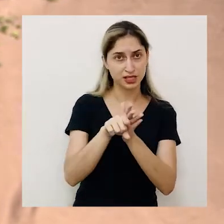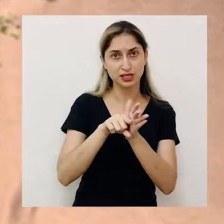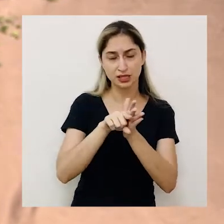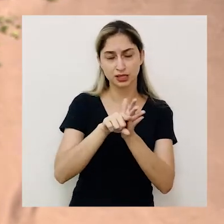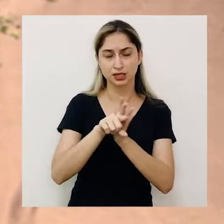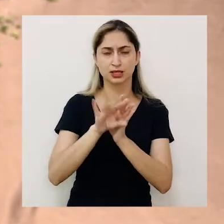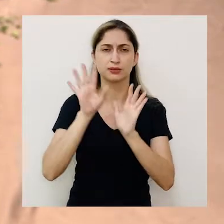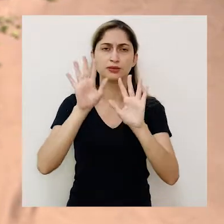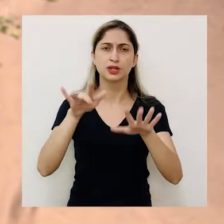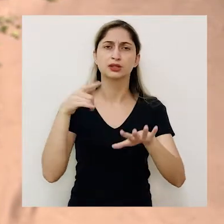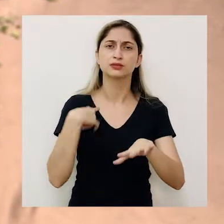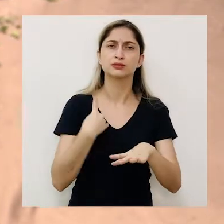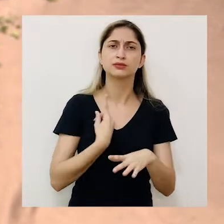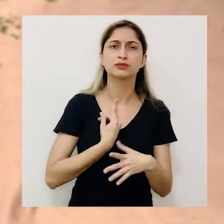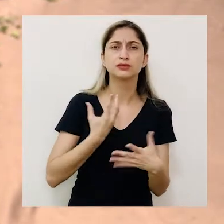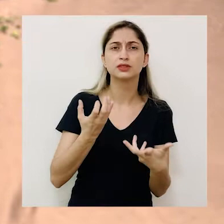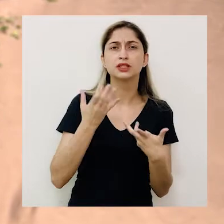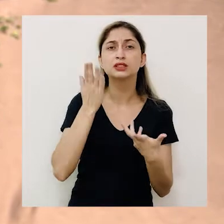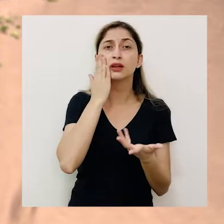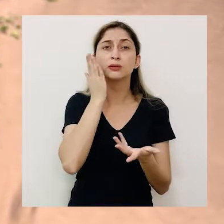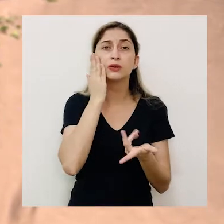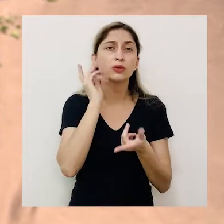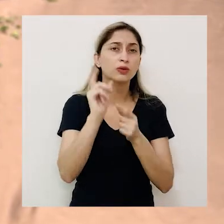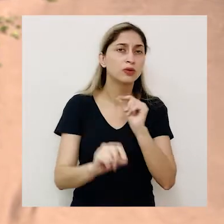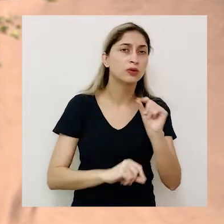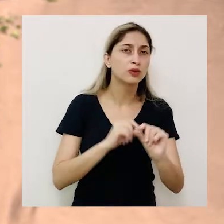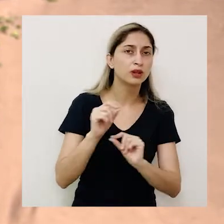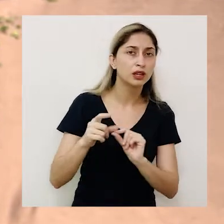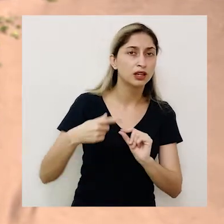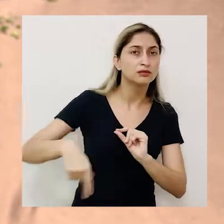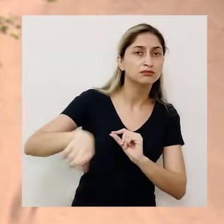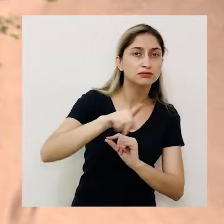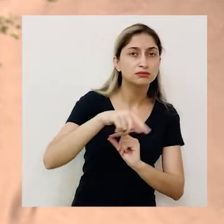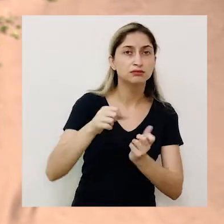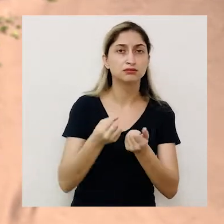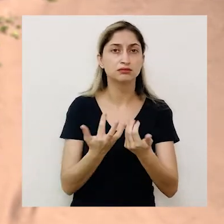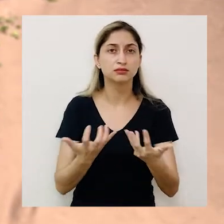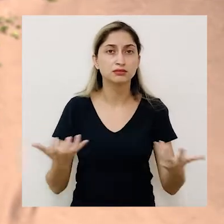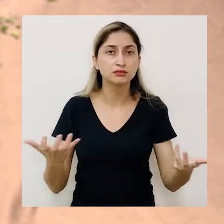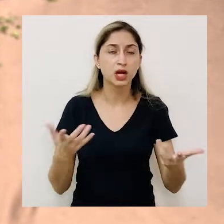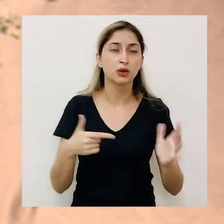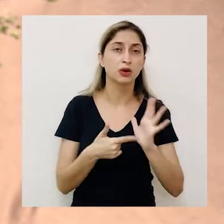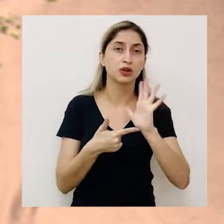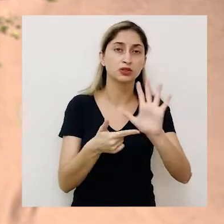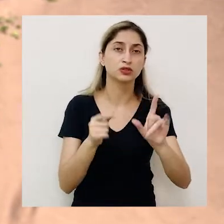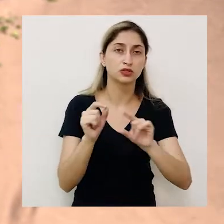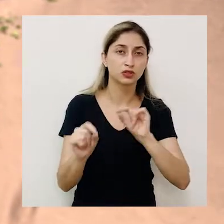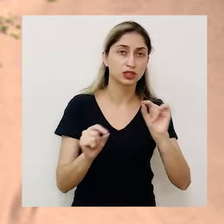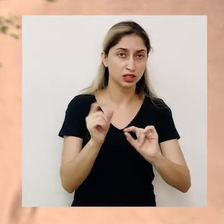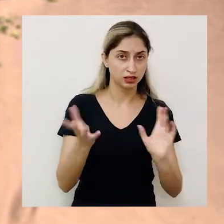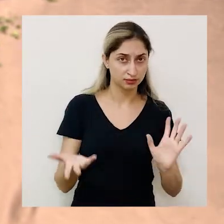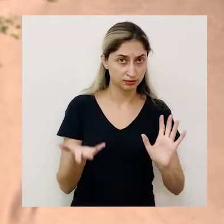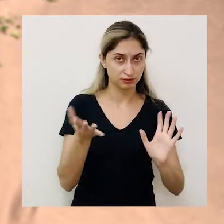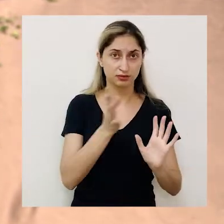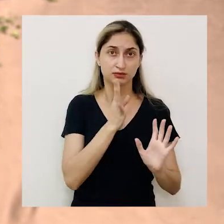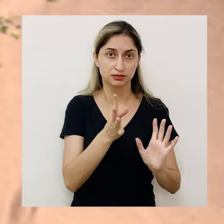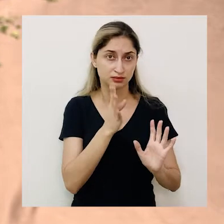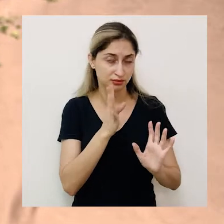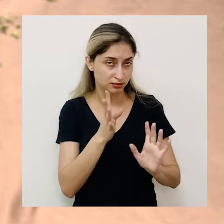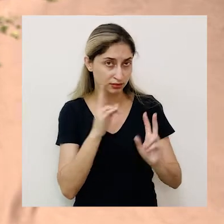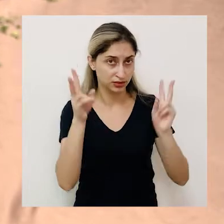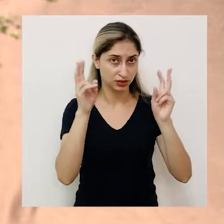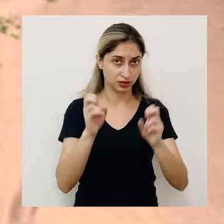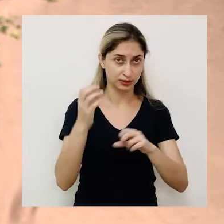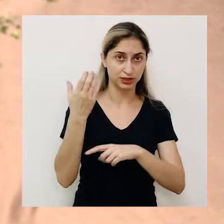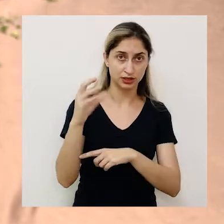jardim. Mas o que a gente quer saber mais sobre essas plantas, O que essas plantas nos oferecem, além desses